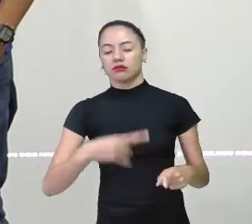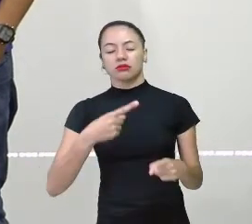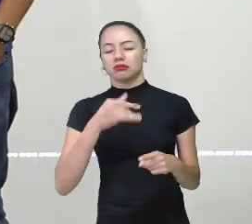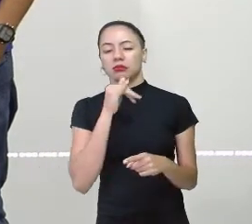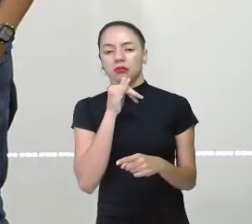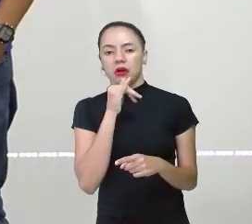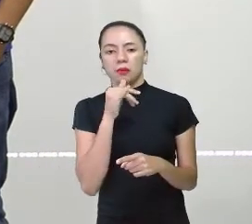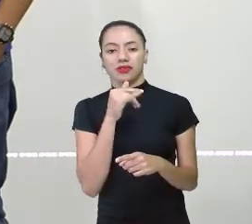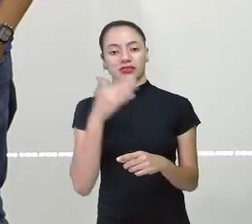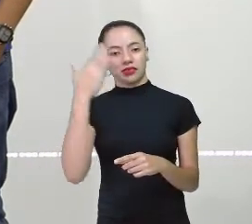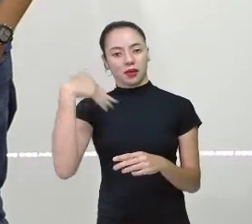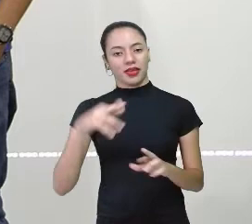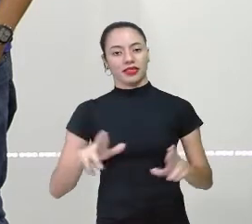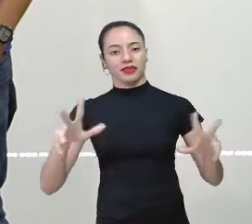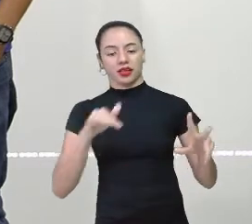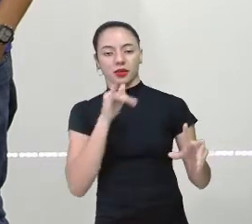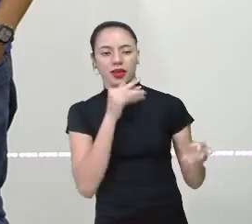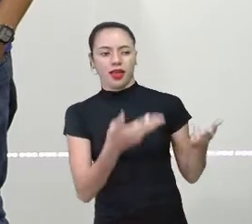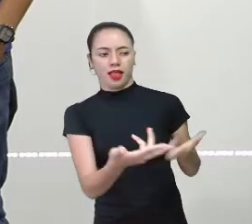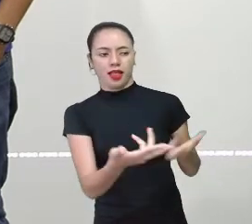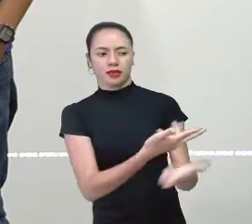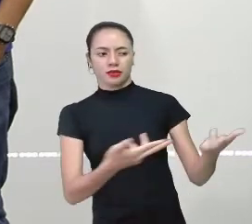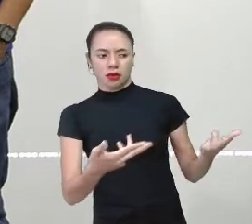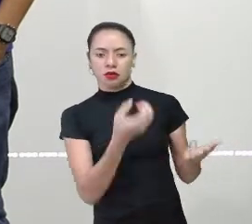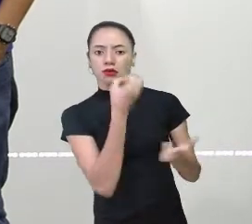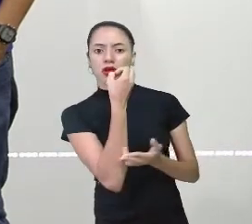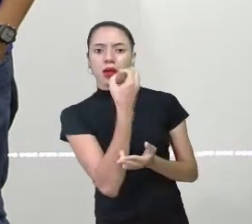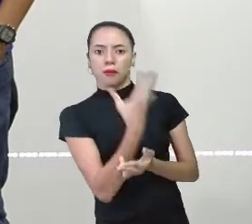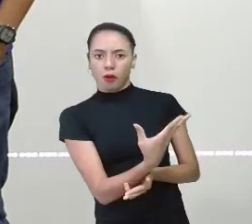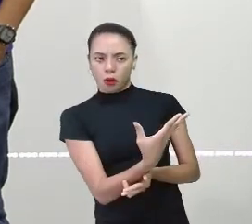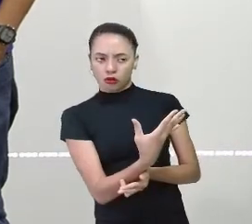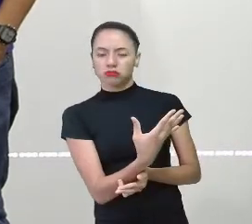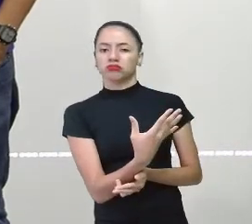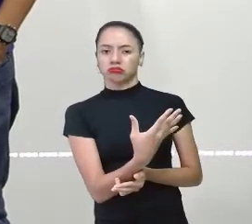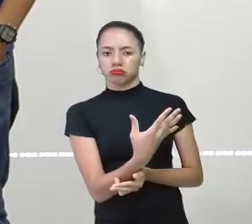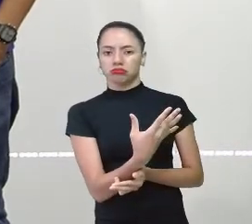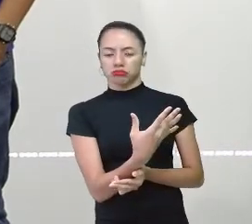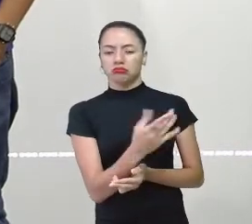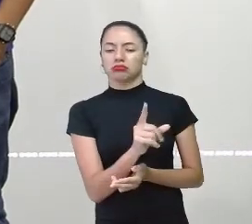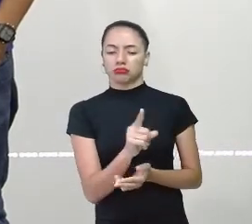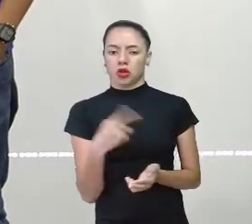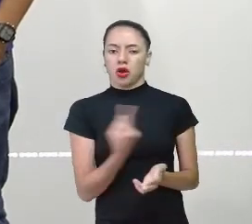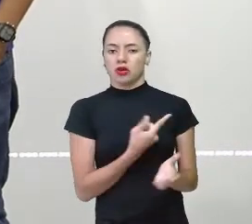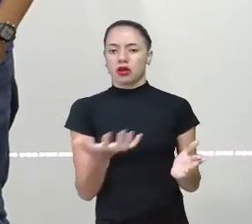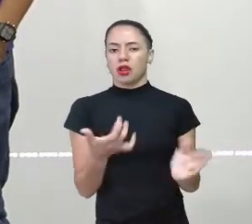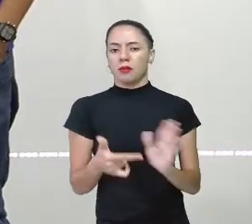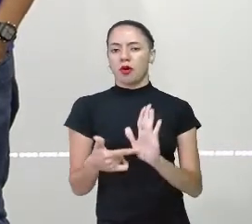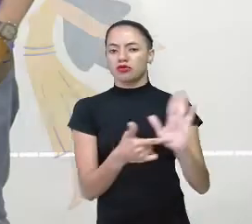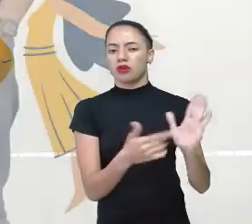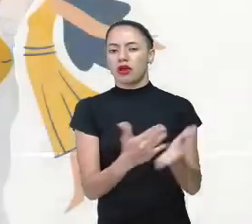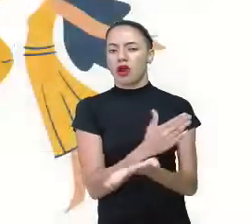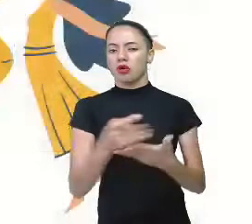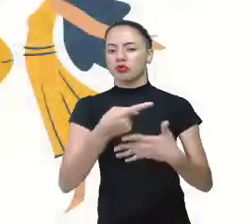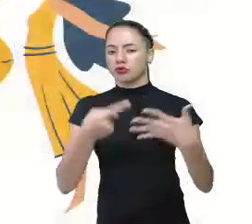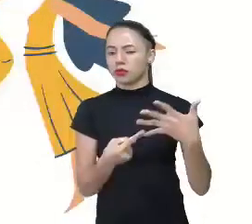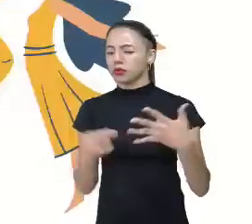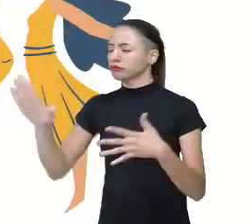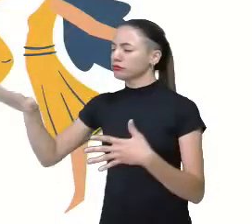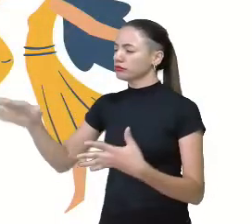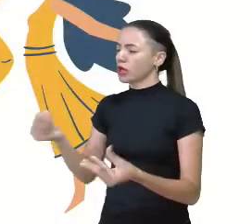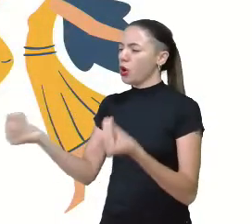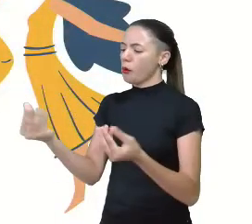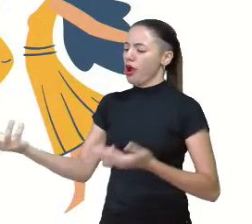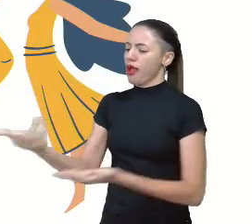diferenciar entre um relacionamento que é saudável e o que não é, a gente trouxe alguns pontos. Então, vamos ver, vamos lá, Armando, como é uma